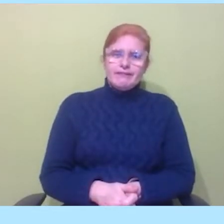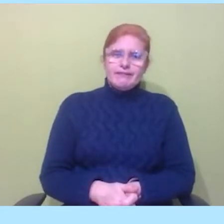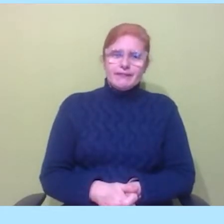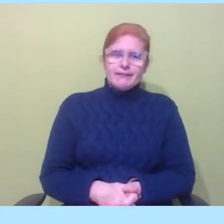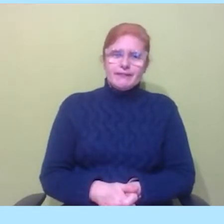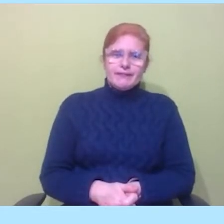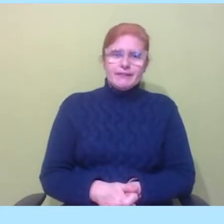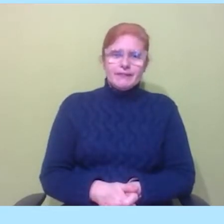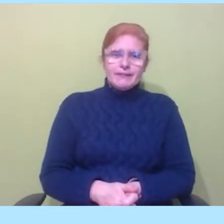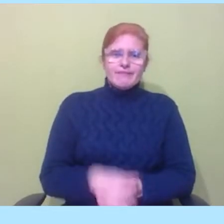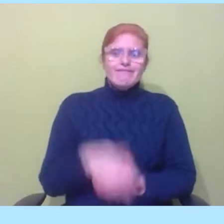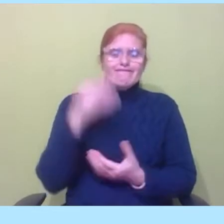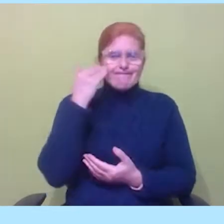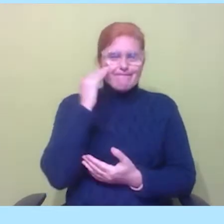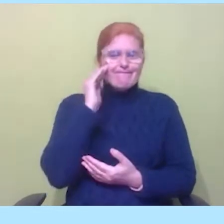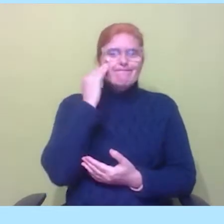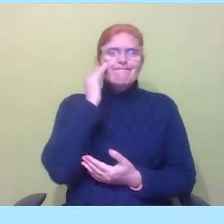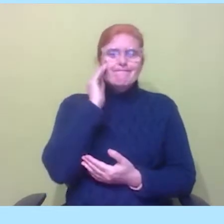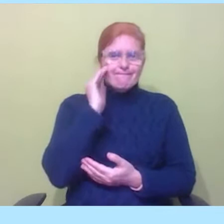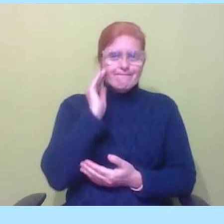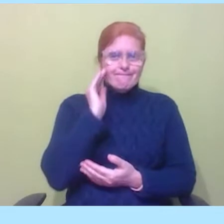entendo